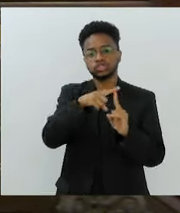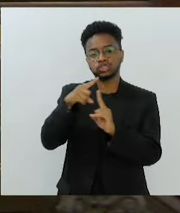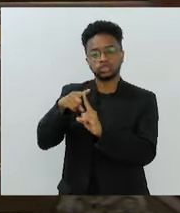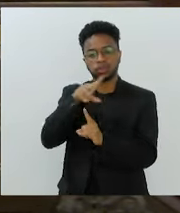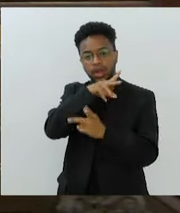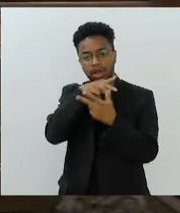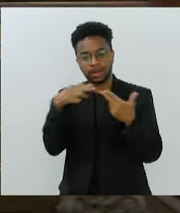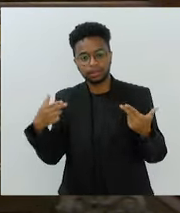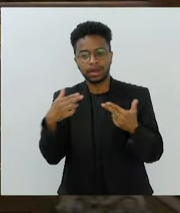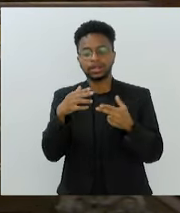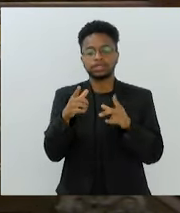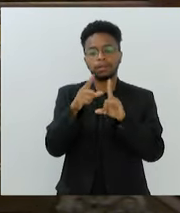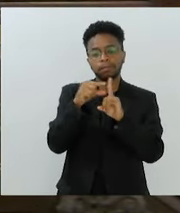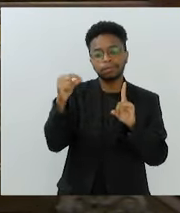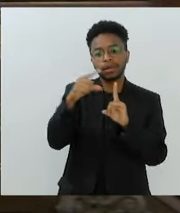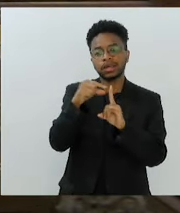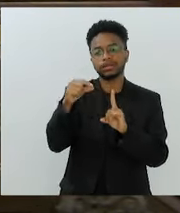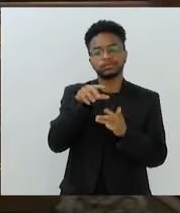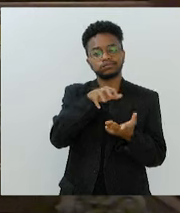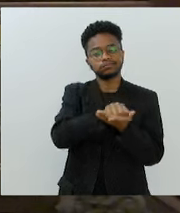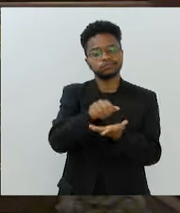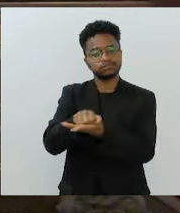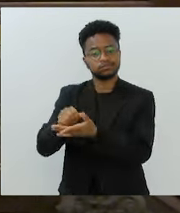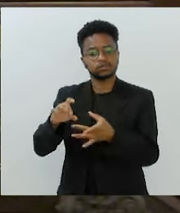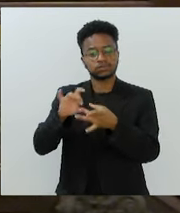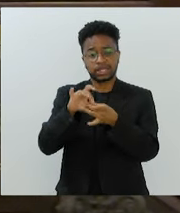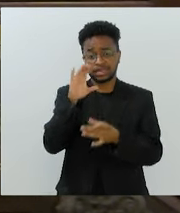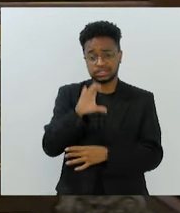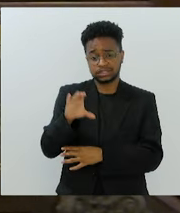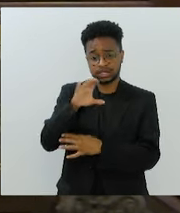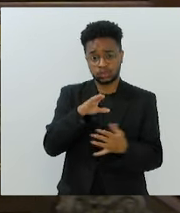fauna, da flora, catalogadas pela ciência no mundo.